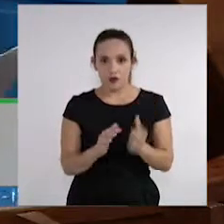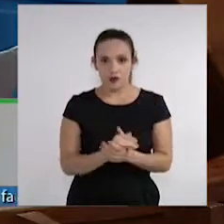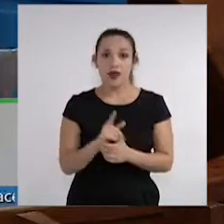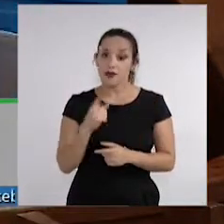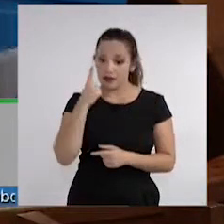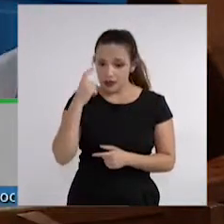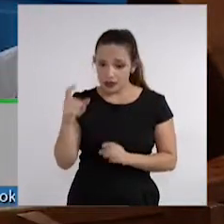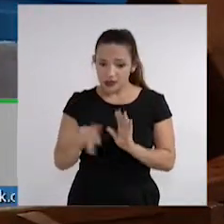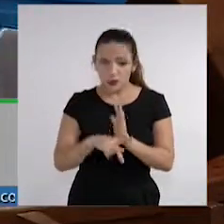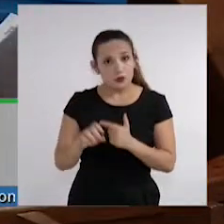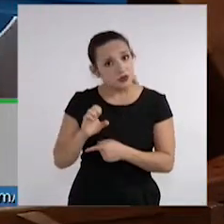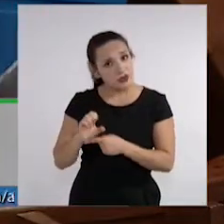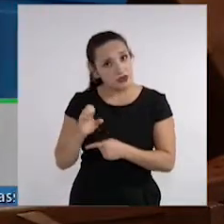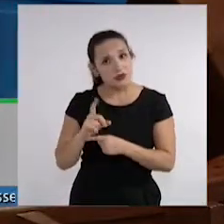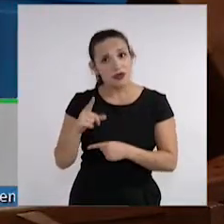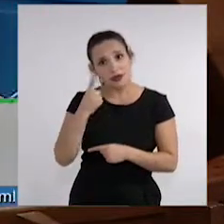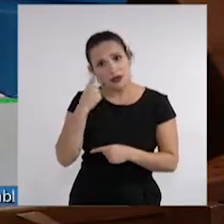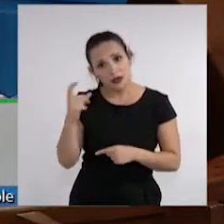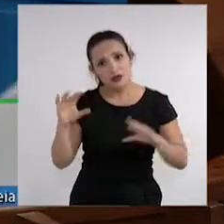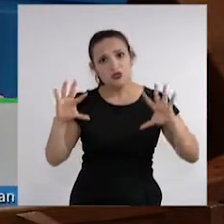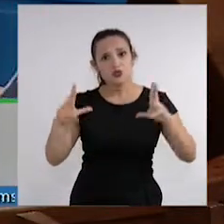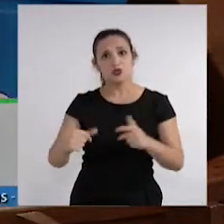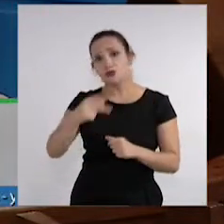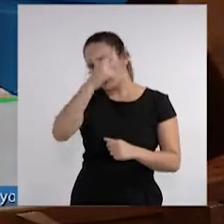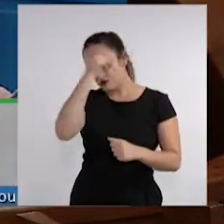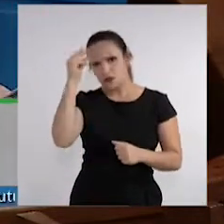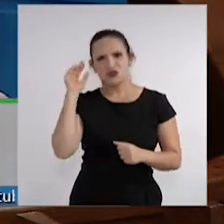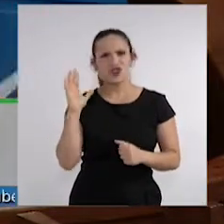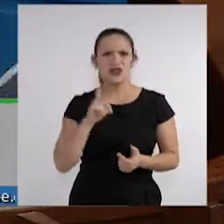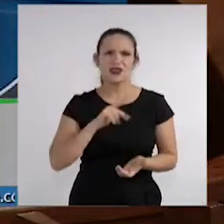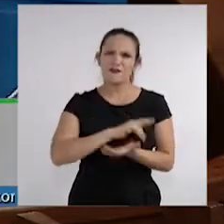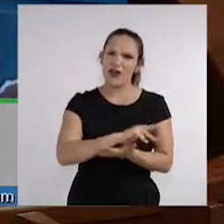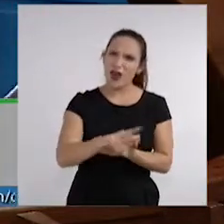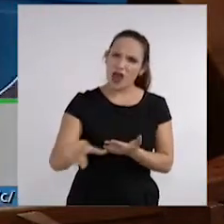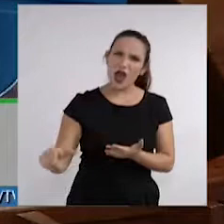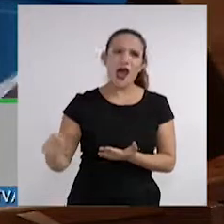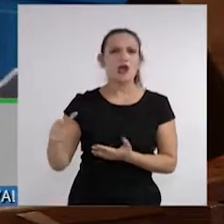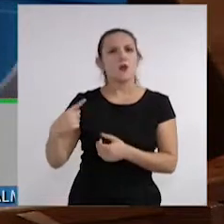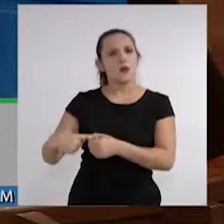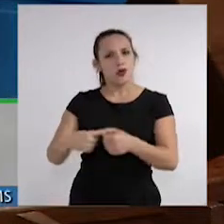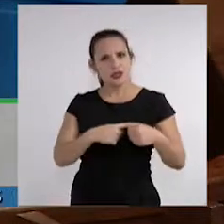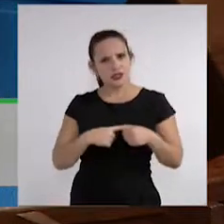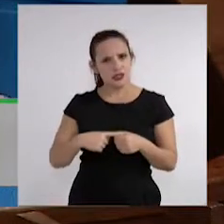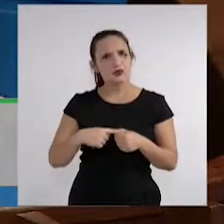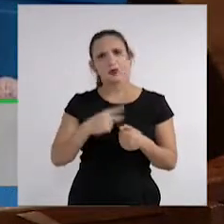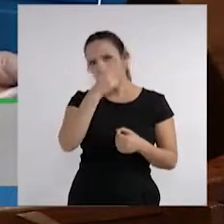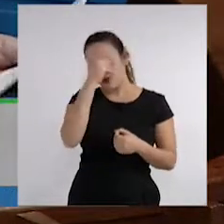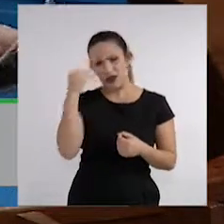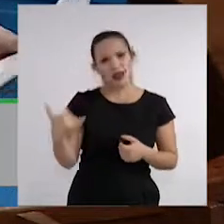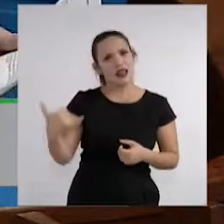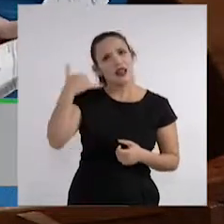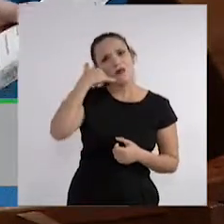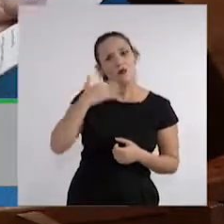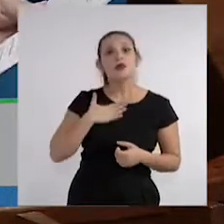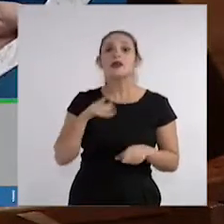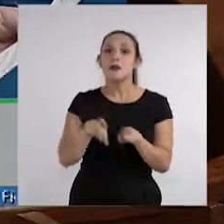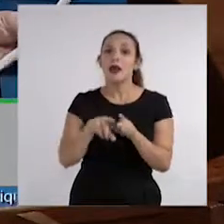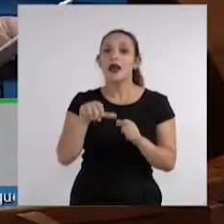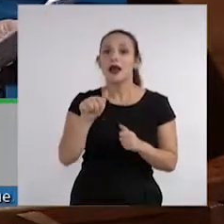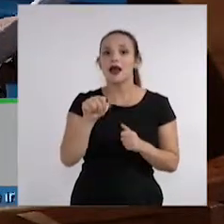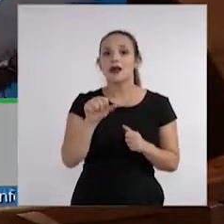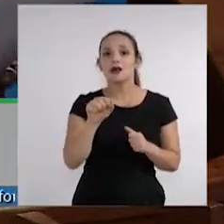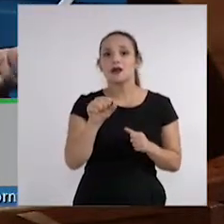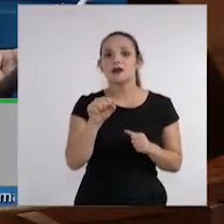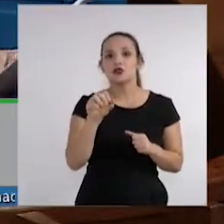que é interesse de todos os prefeitos. Recebi ligação de vários municípios do Estado, inclusive da SomaSul, pedindo que esse projeto